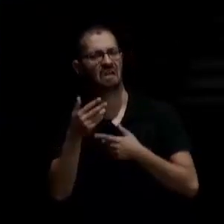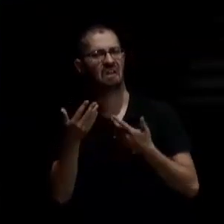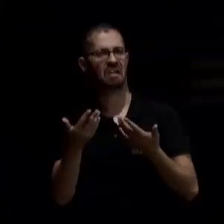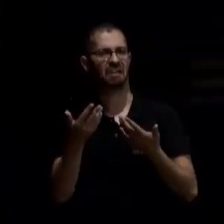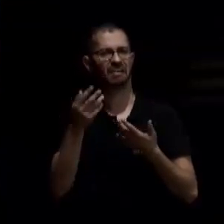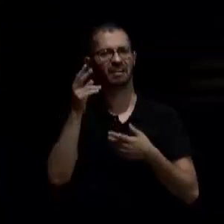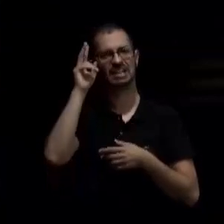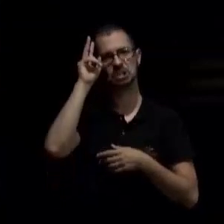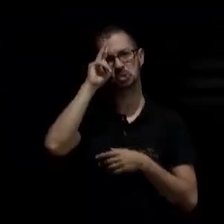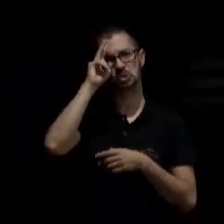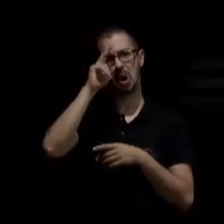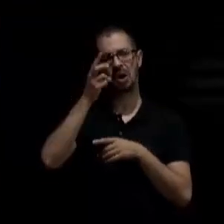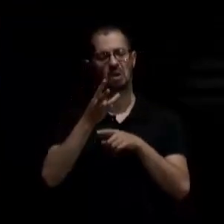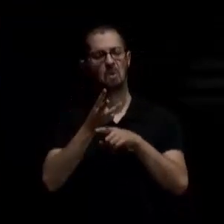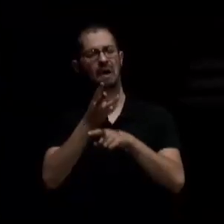histórias de WhatsApp.